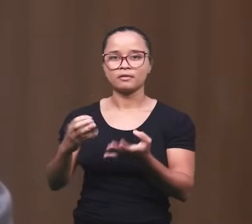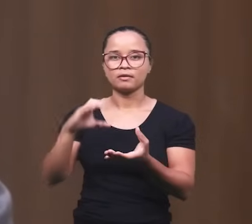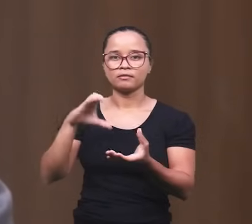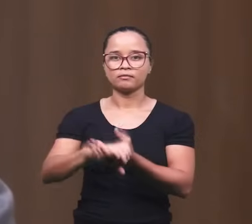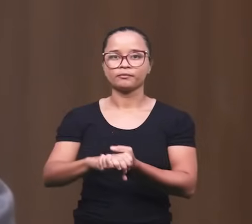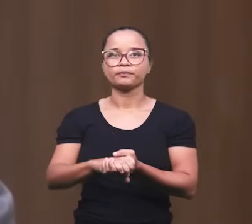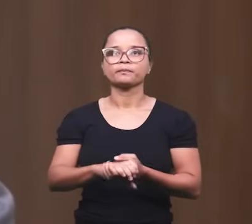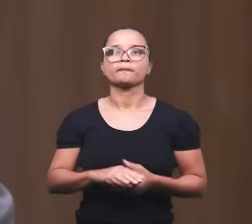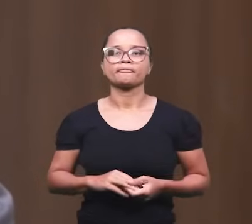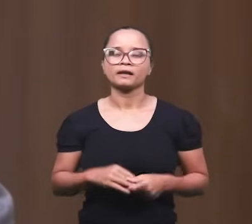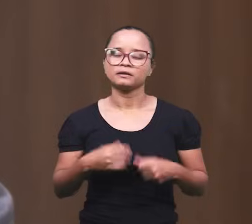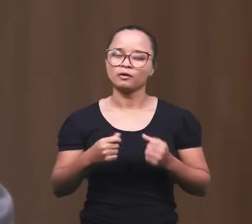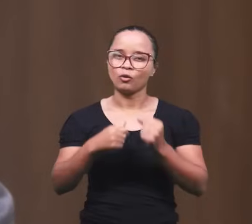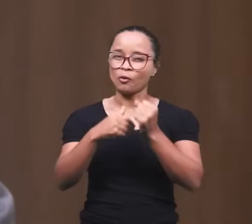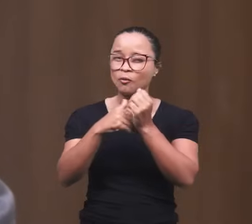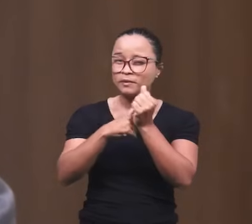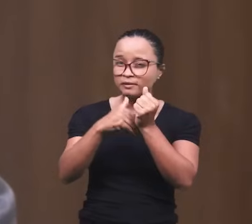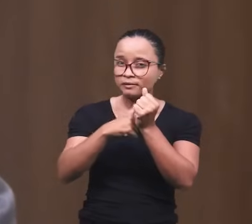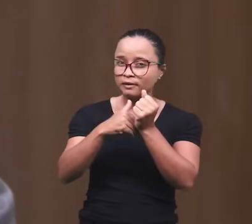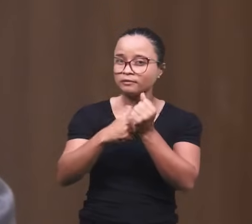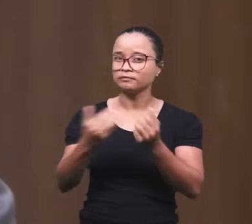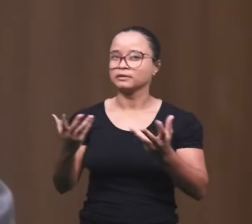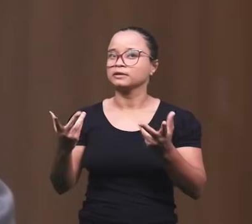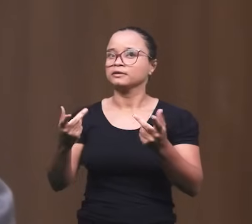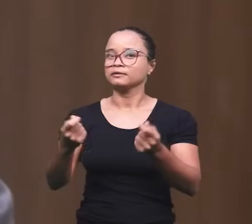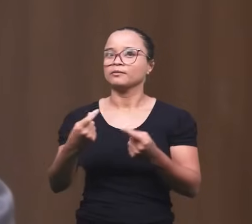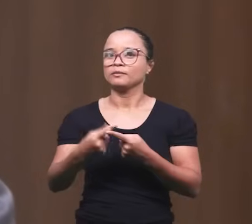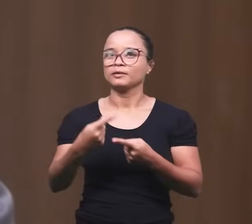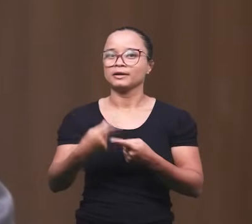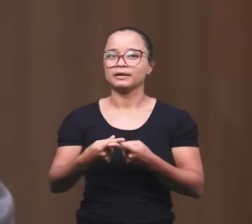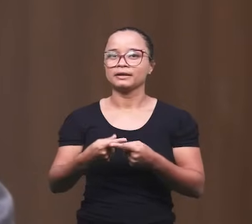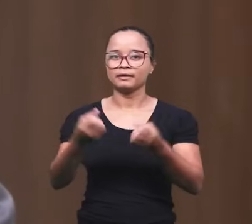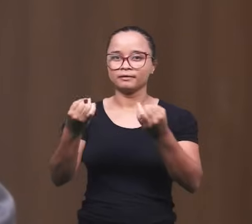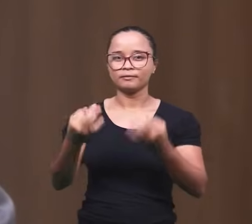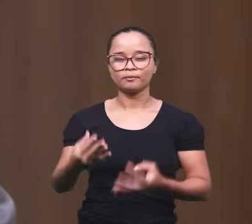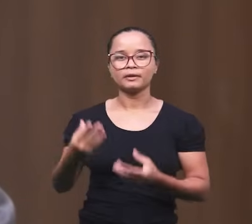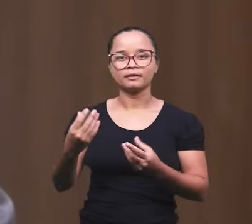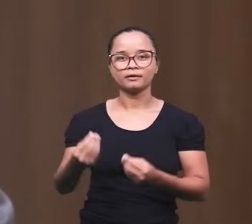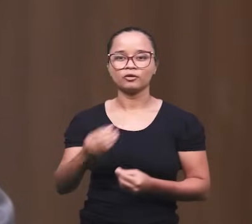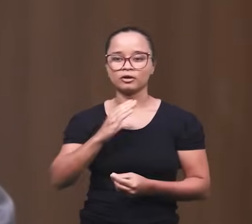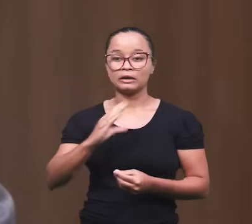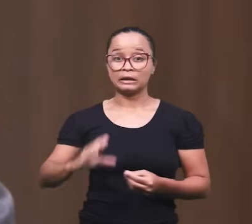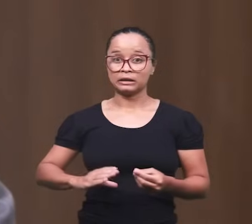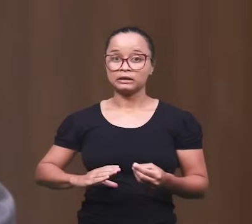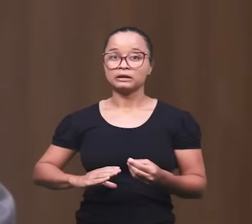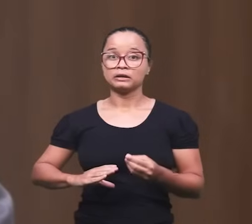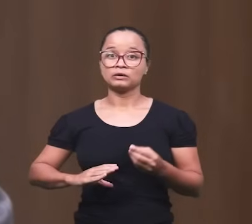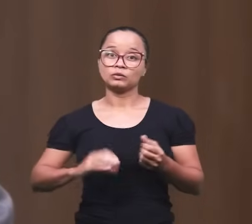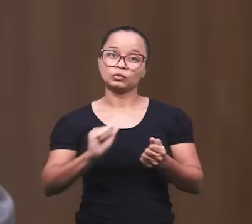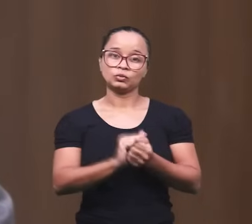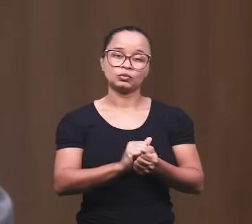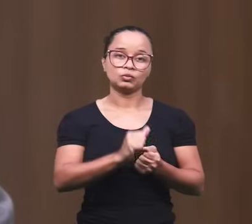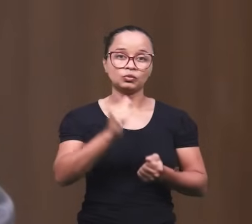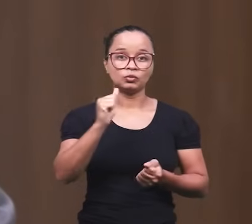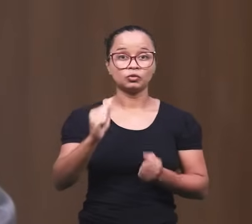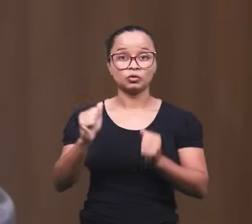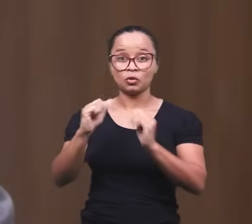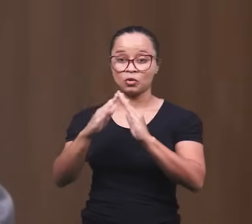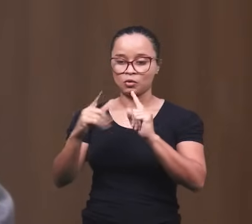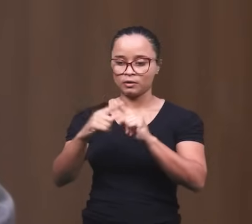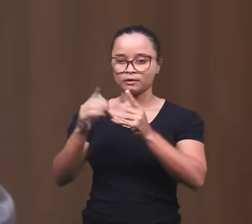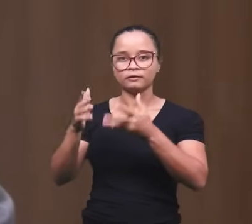ele fala assim grande é esse mistério Porque fala até de Cristo e a e a igreja né da das bodas do